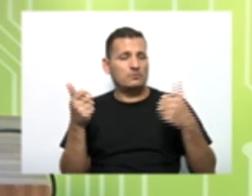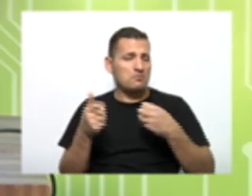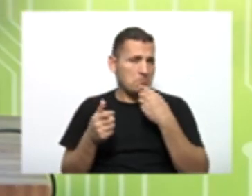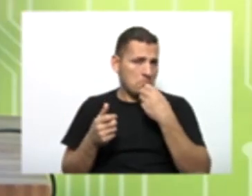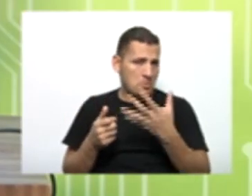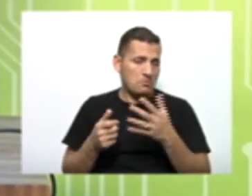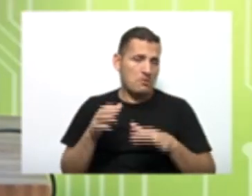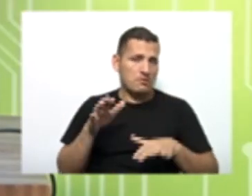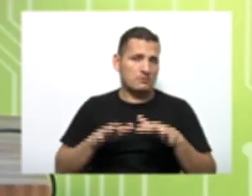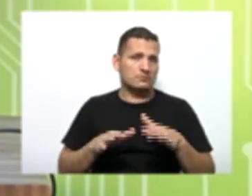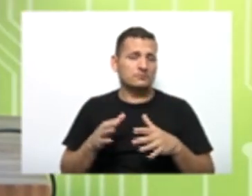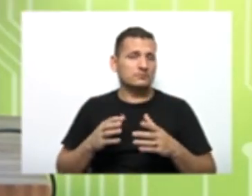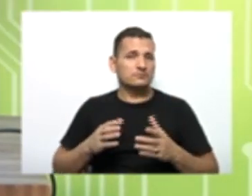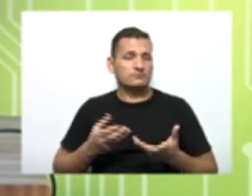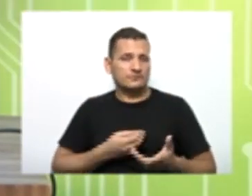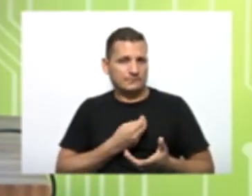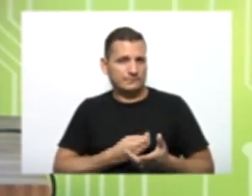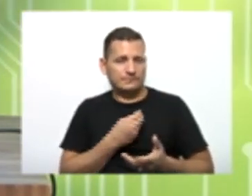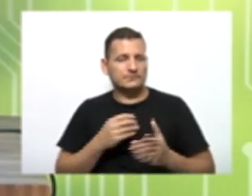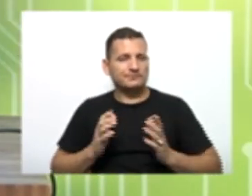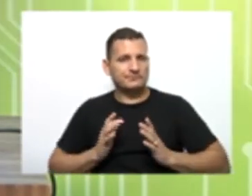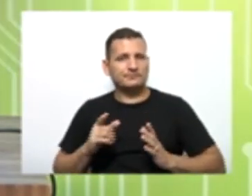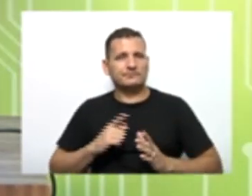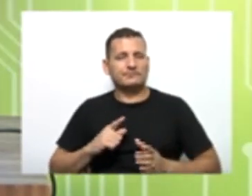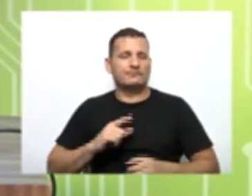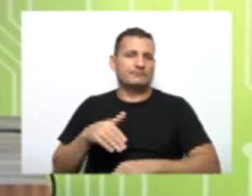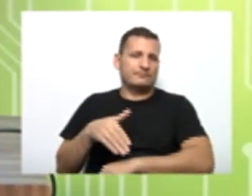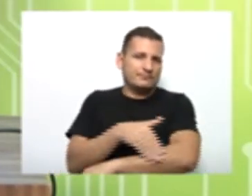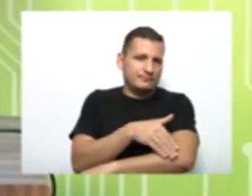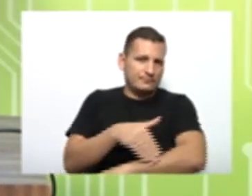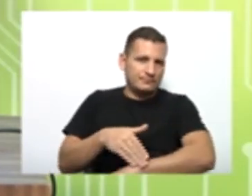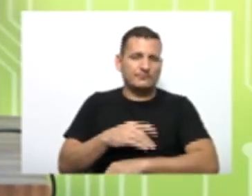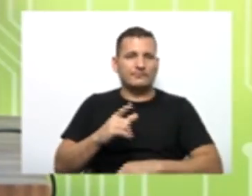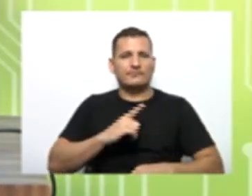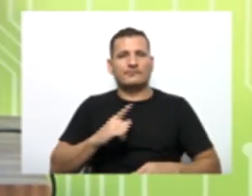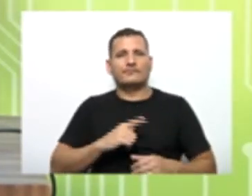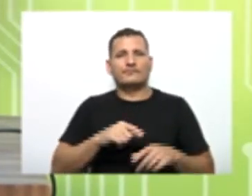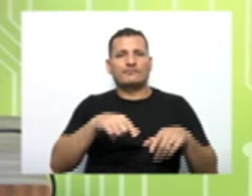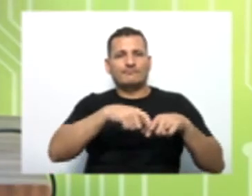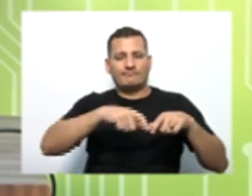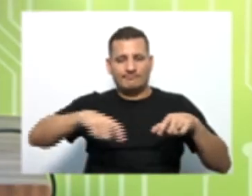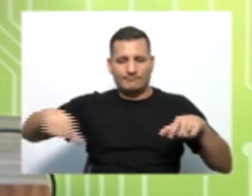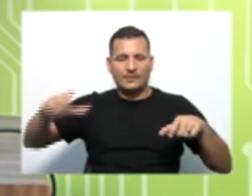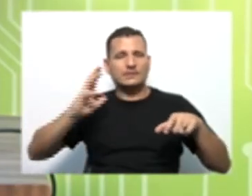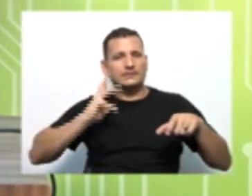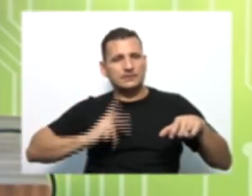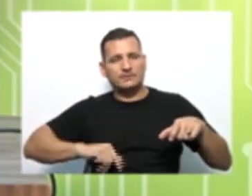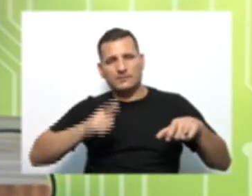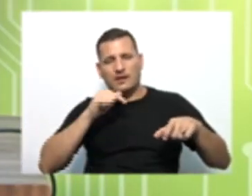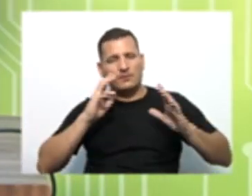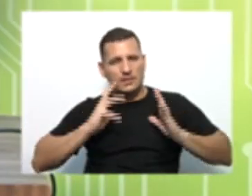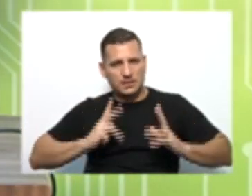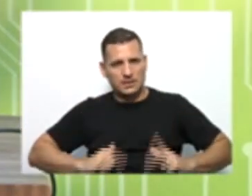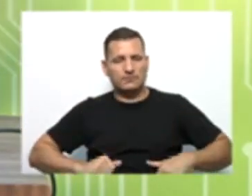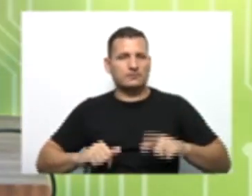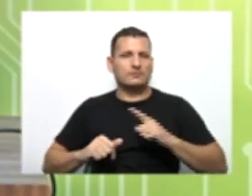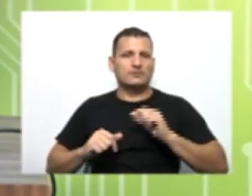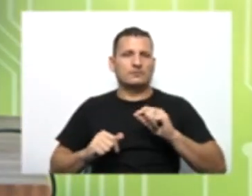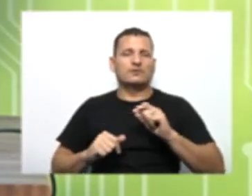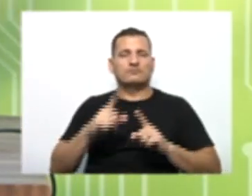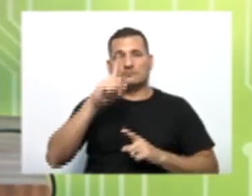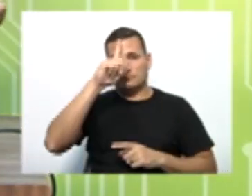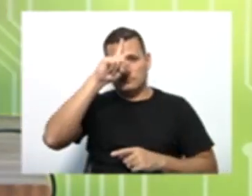ele determinava que os cidadãos eles fossem condenados à passividade, sem o poder de intervenção de modo direto